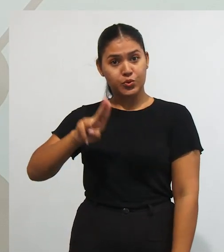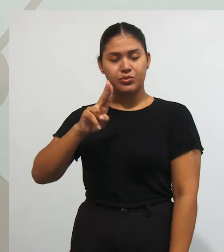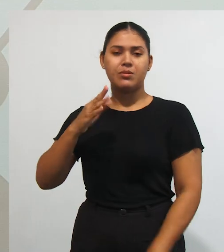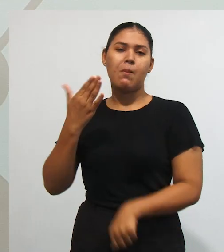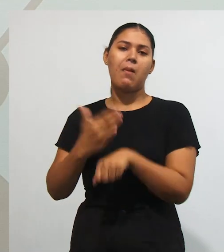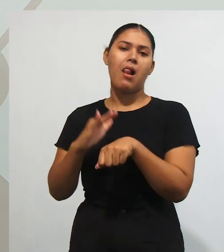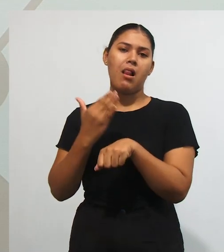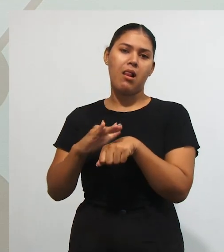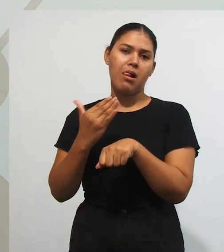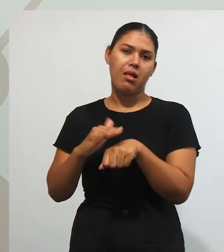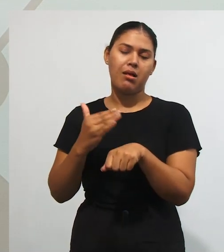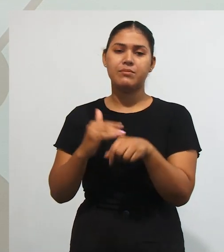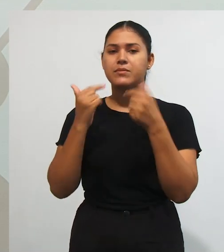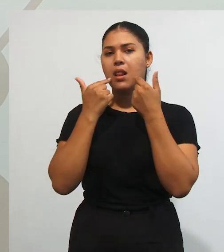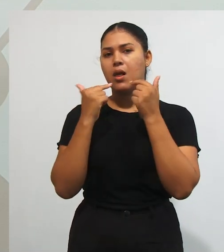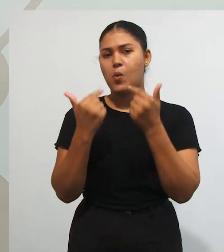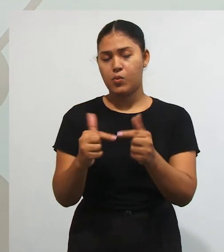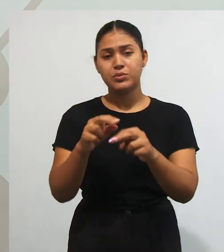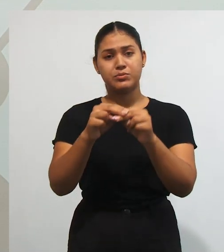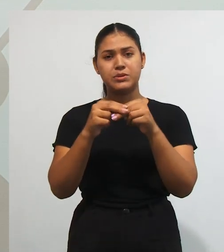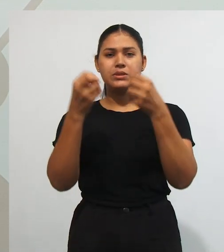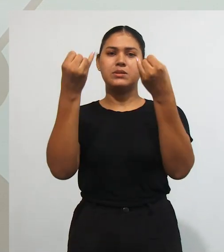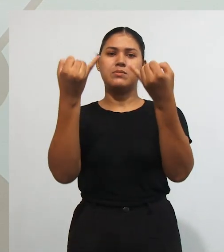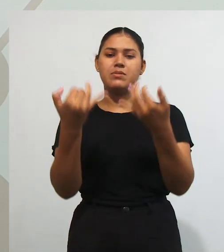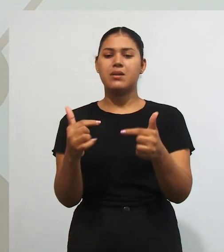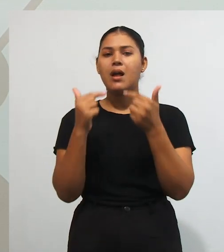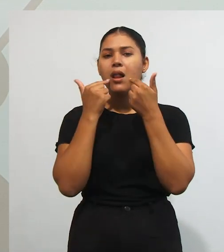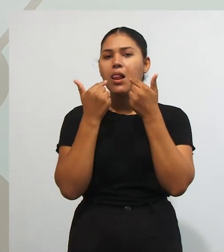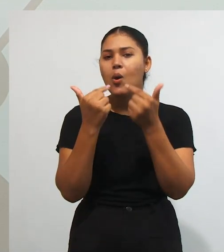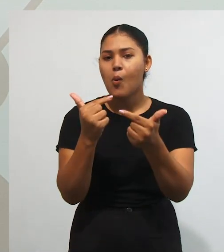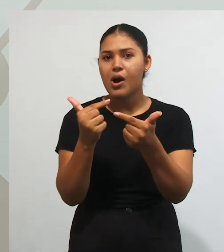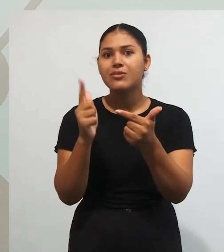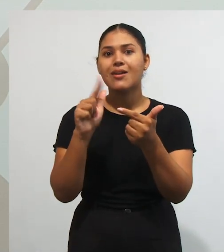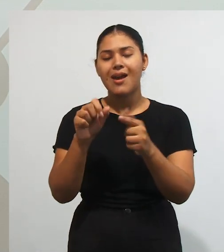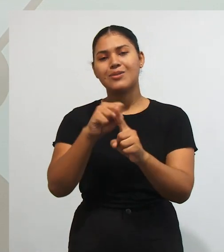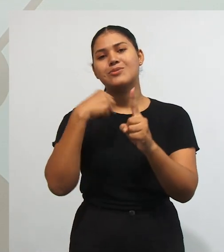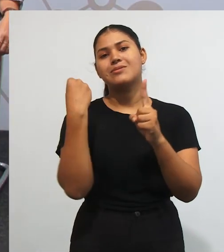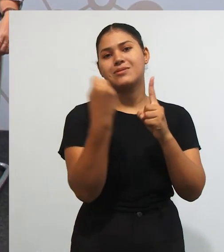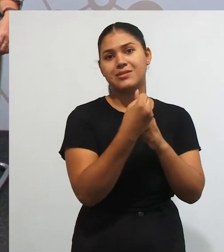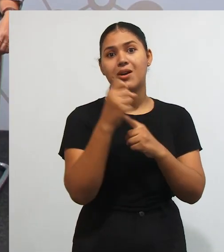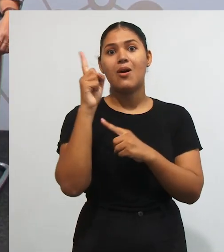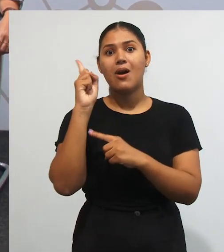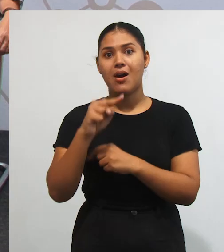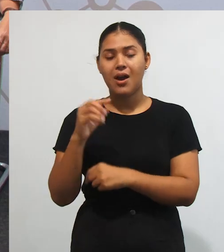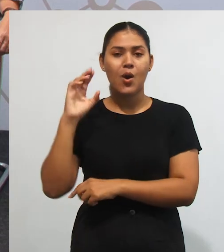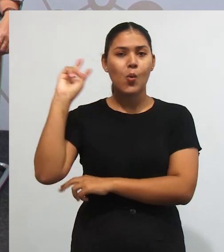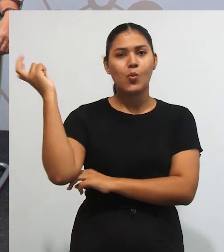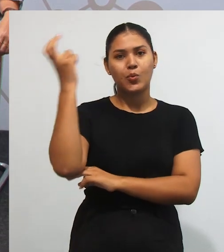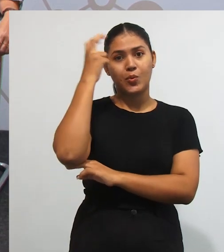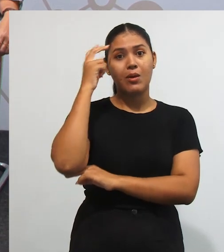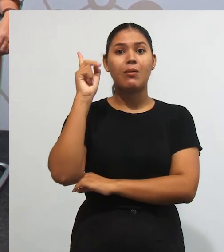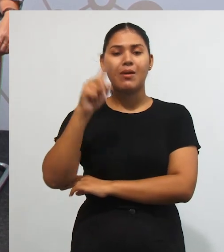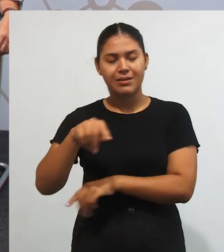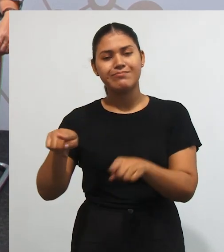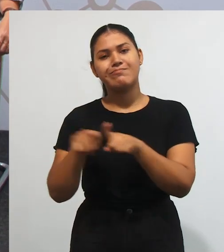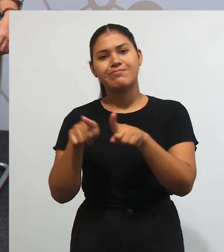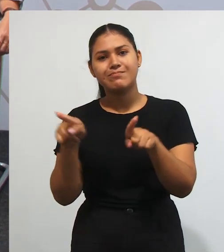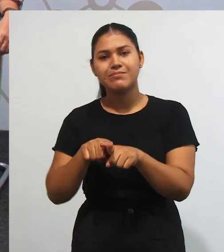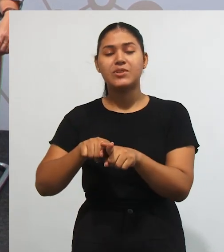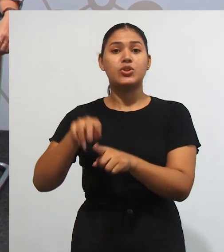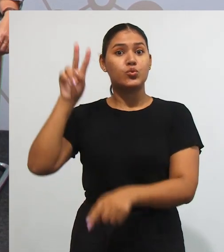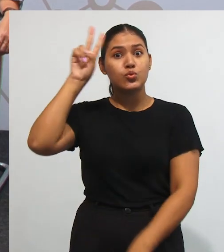a gente diz que a linguagem é social, é cultural, é histórica, ela organiza